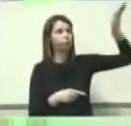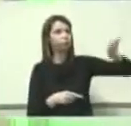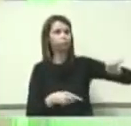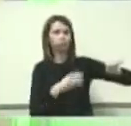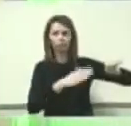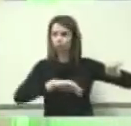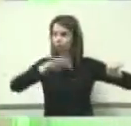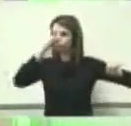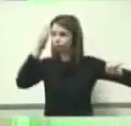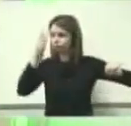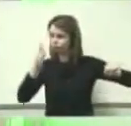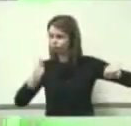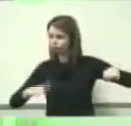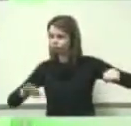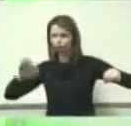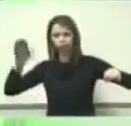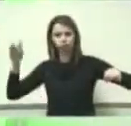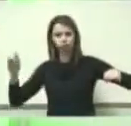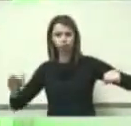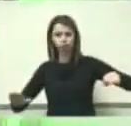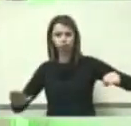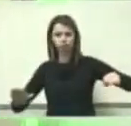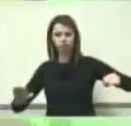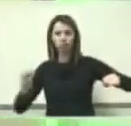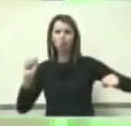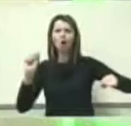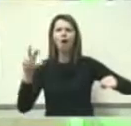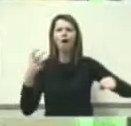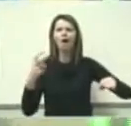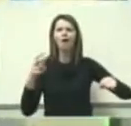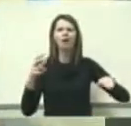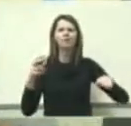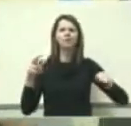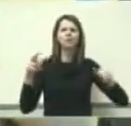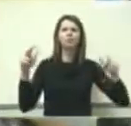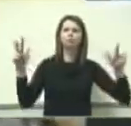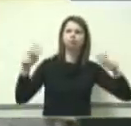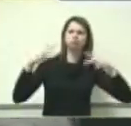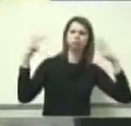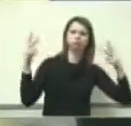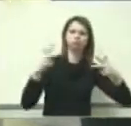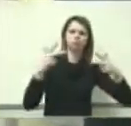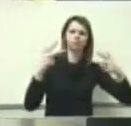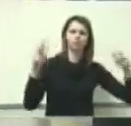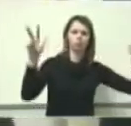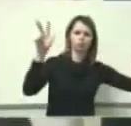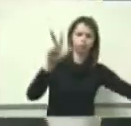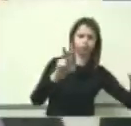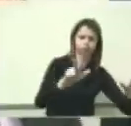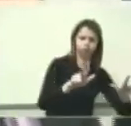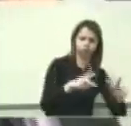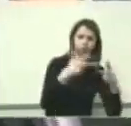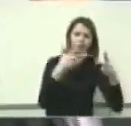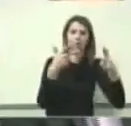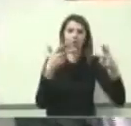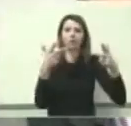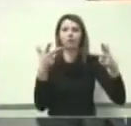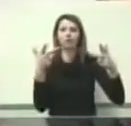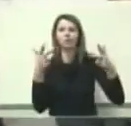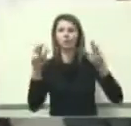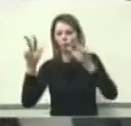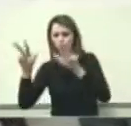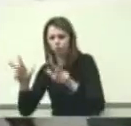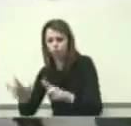do outro lado das montanhas de golan e elas são côncavos muito fortes e ela formam um canal